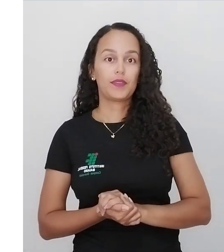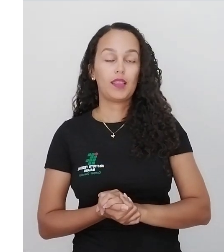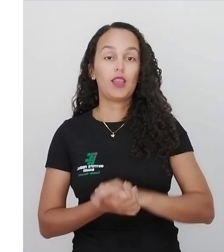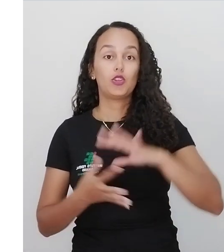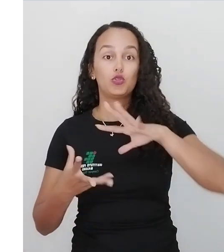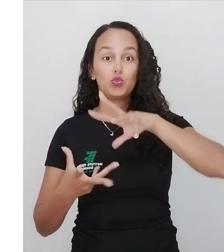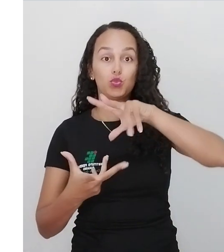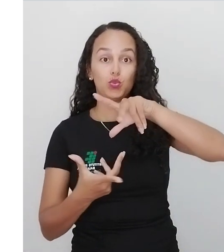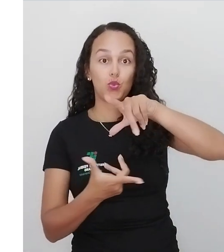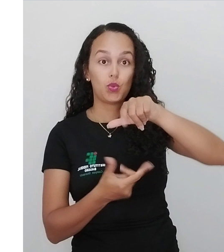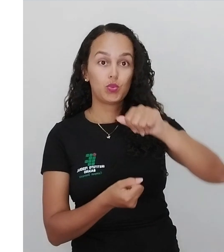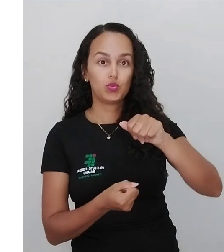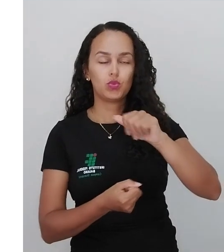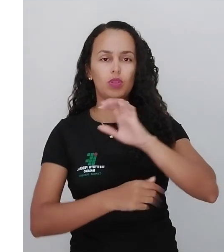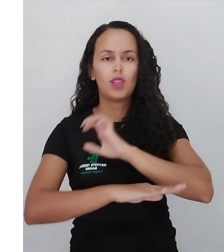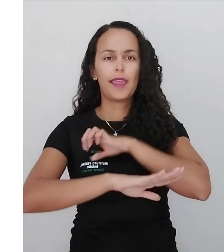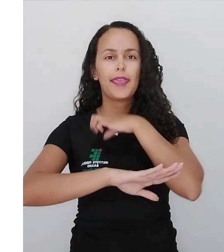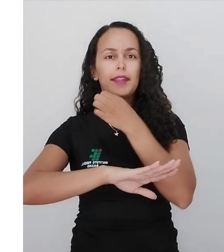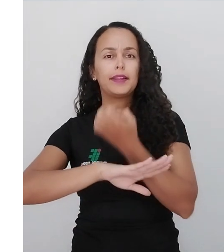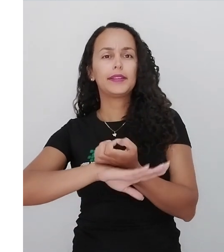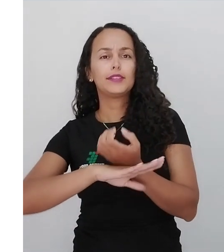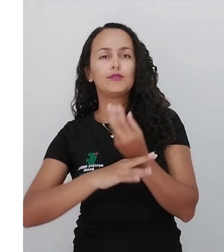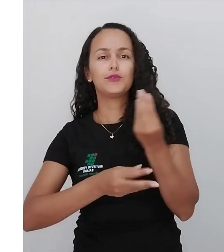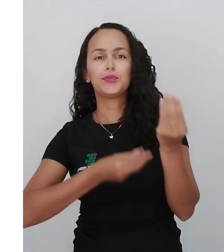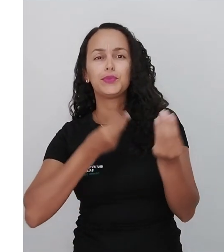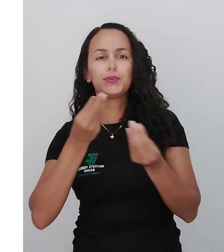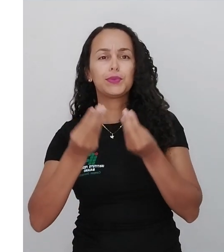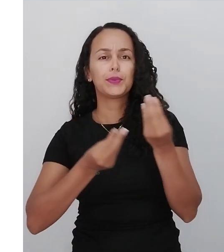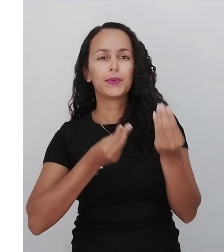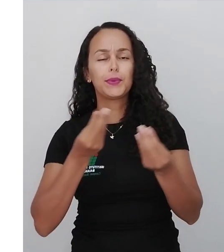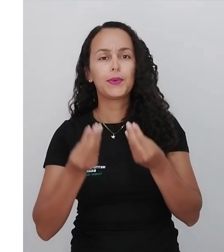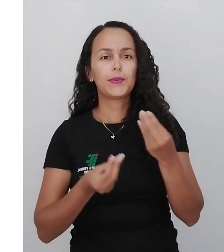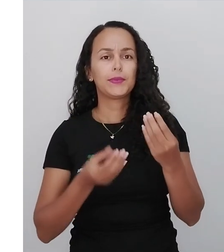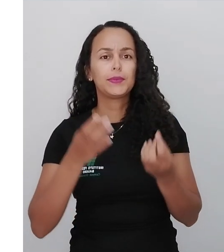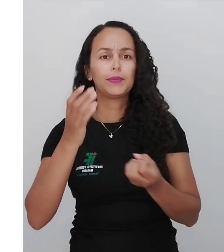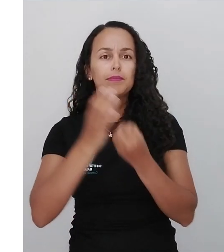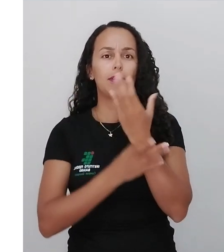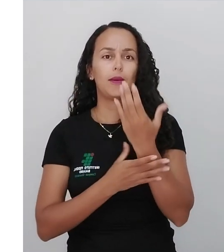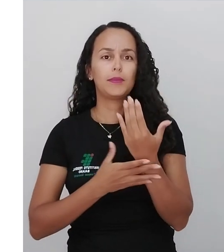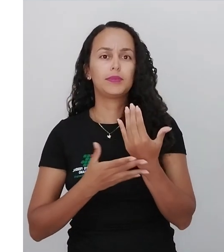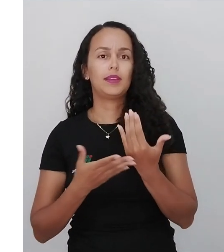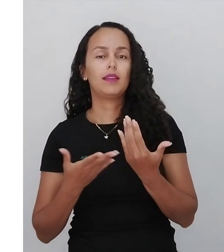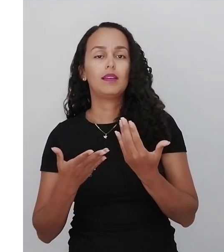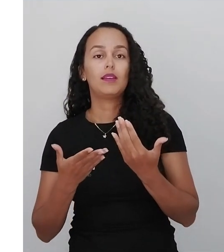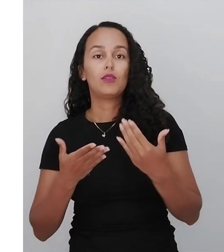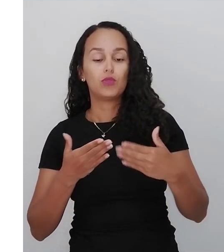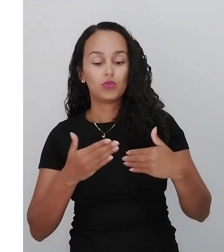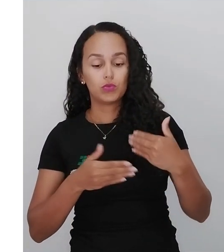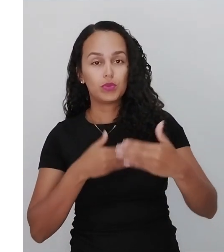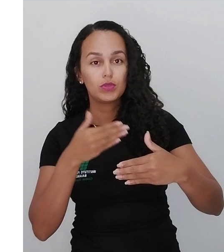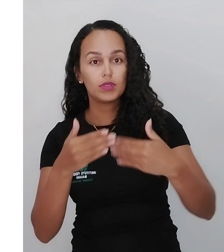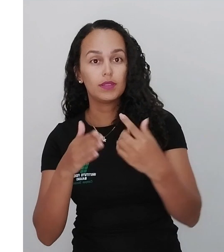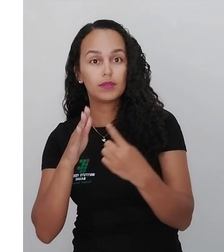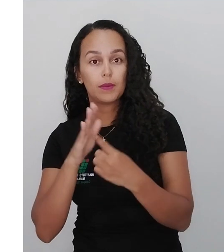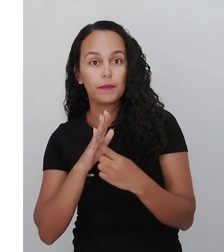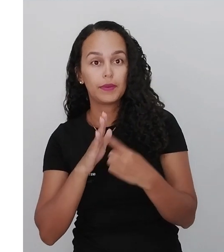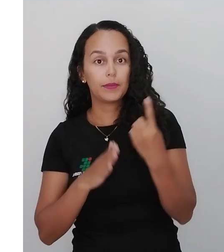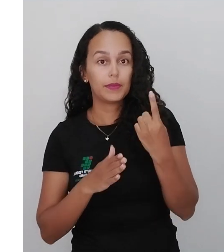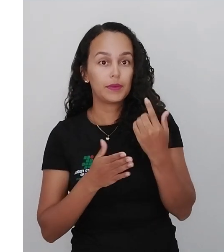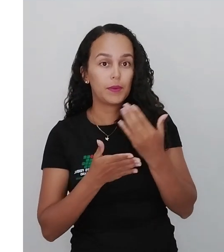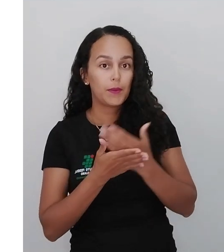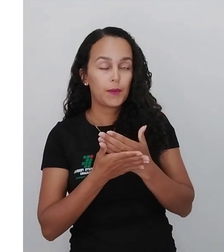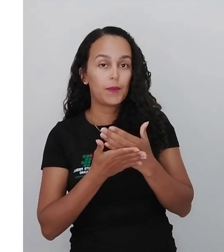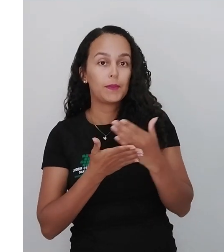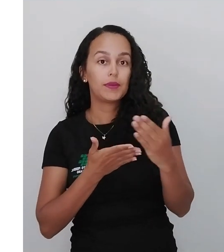de processos começou primeiro com fermentadores, que são organismos que produzem energia sem precisar do oxigênio. Então,